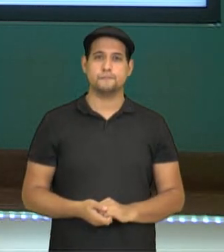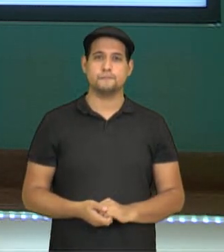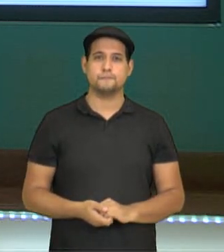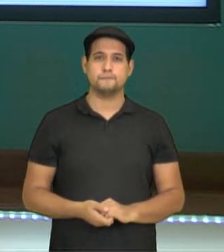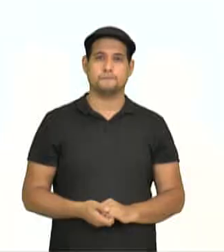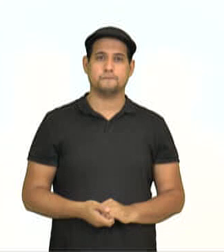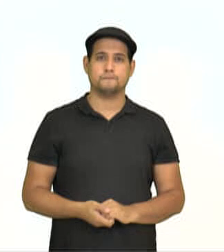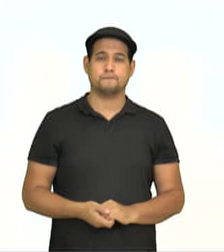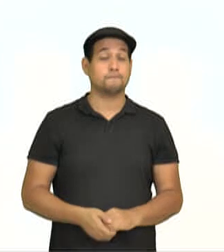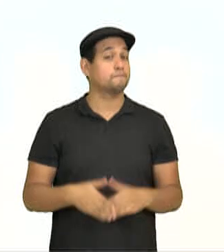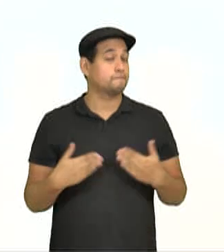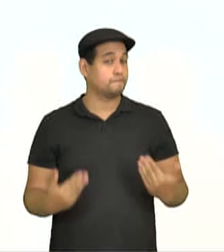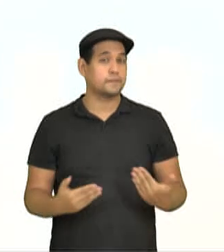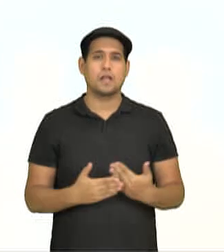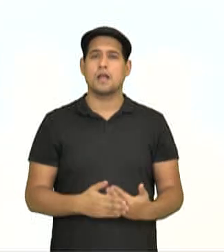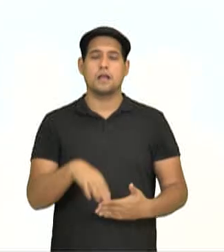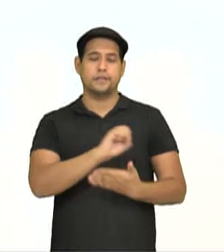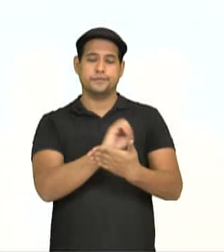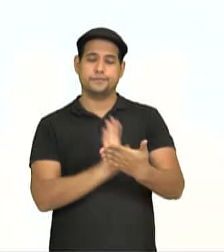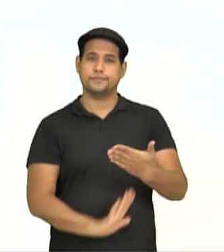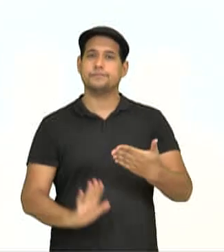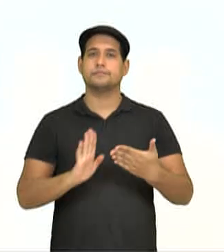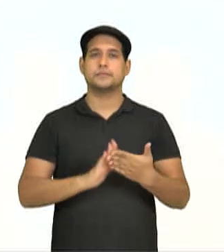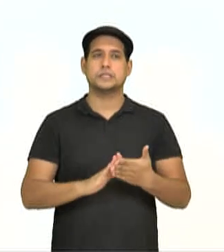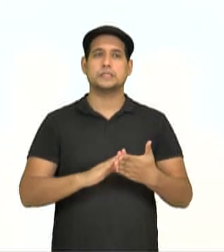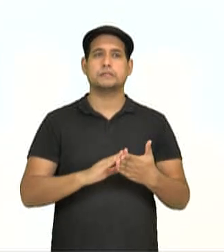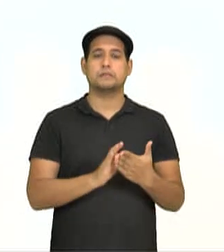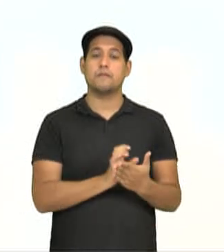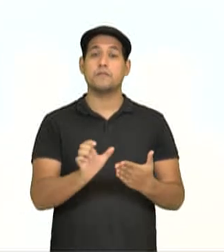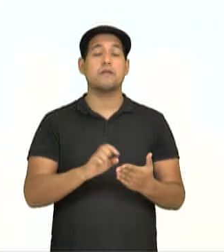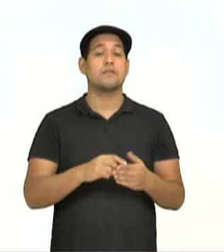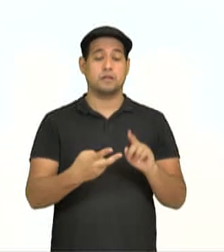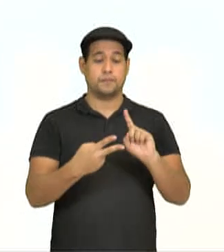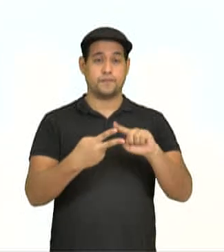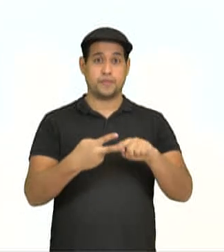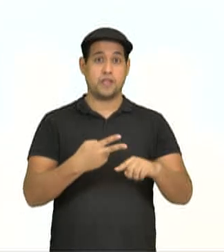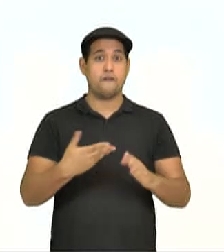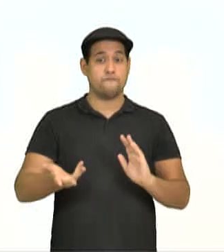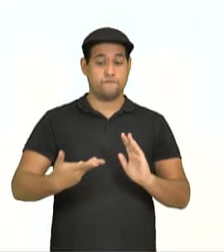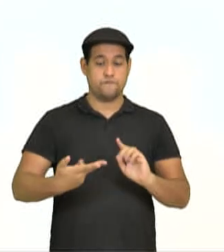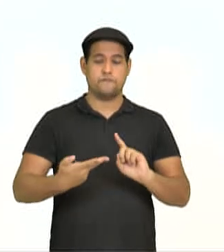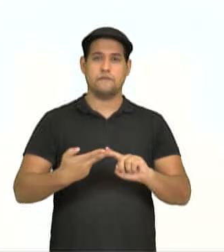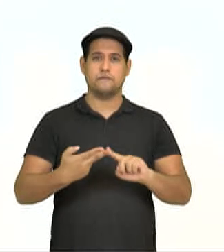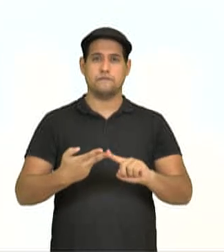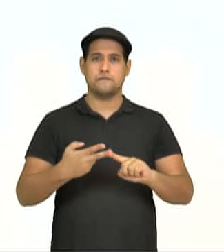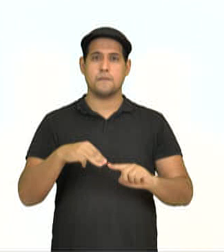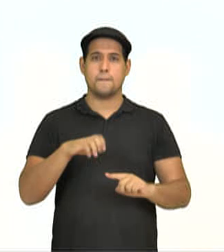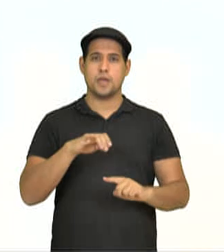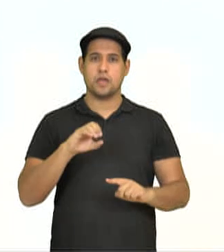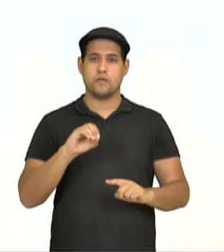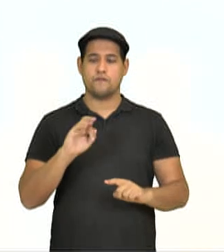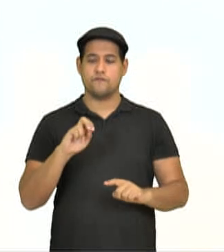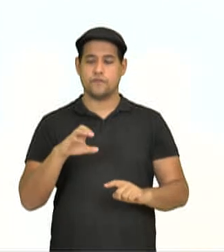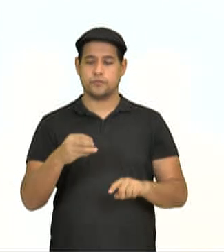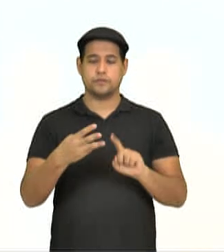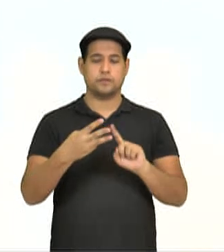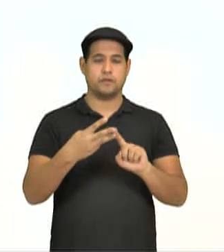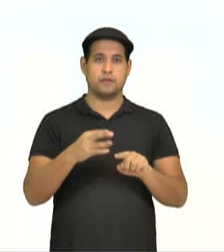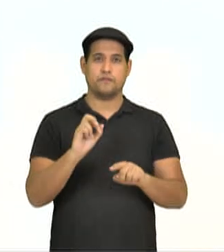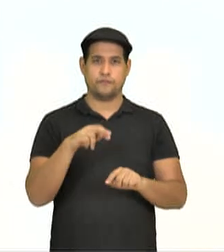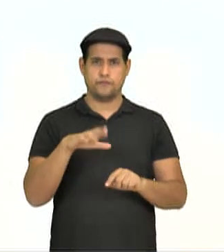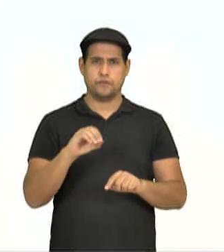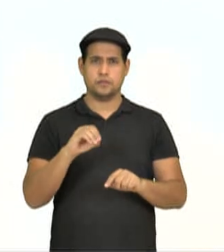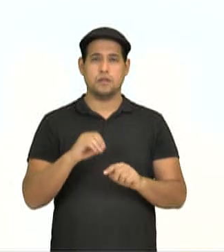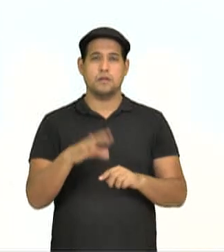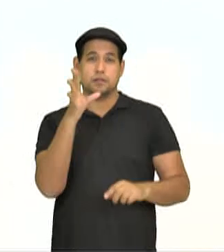As provas de pista, então, a gente vai dividir elas em velocidade, meio fundo e fundo, para já fixar